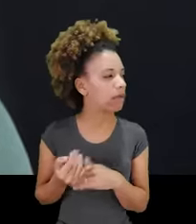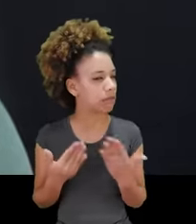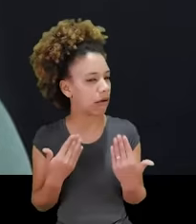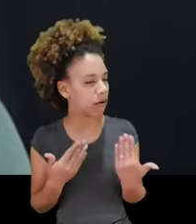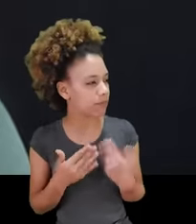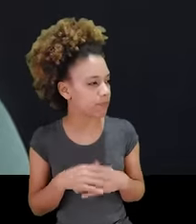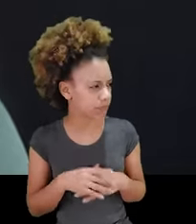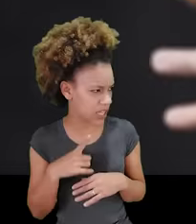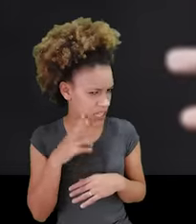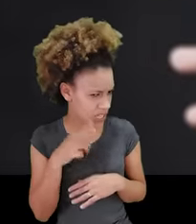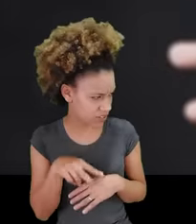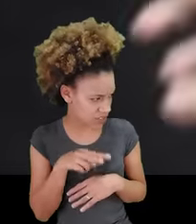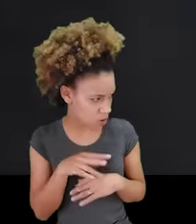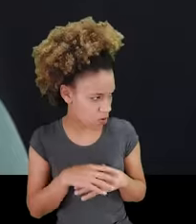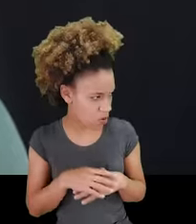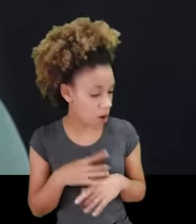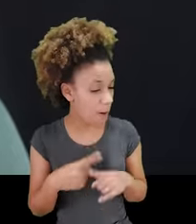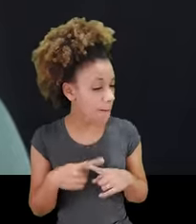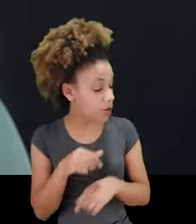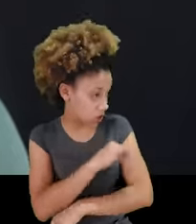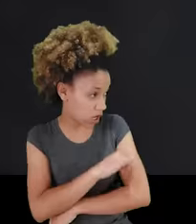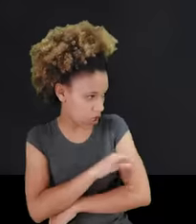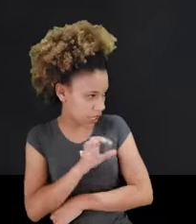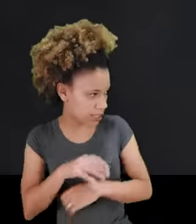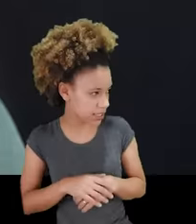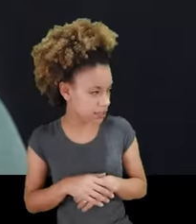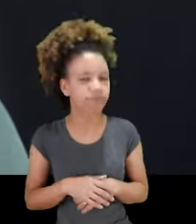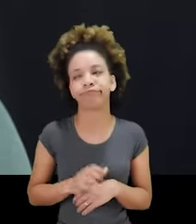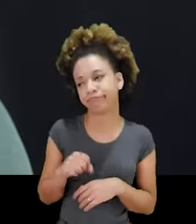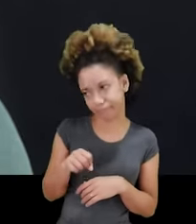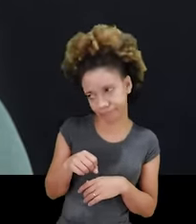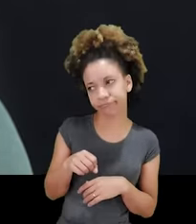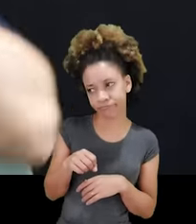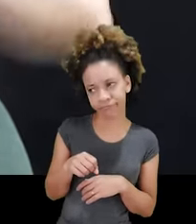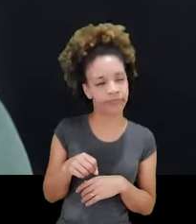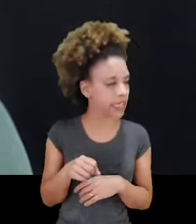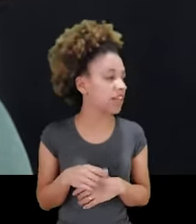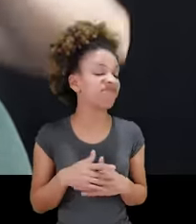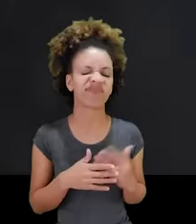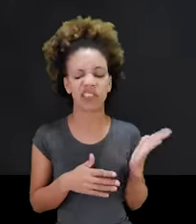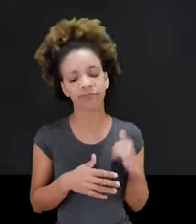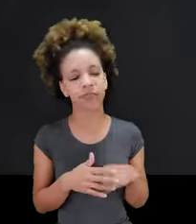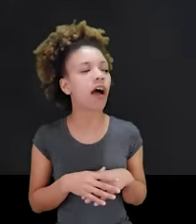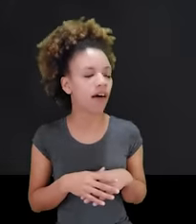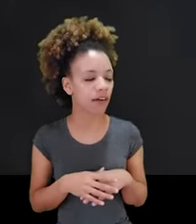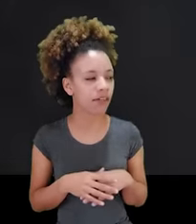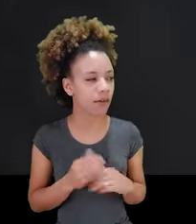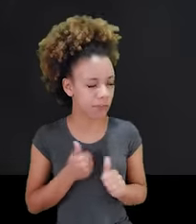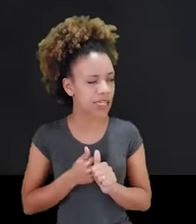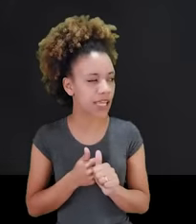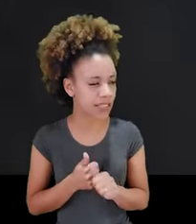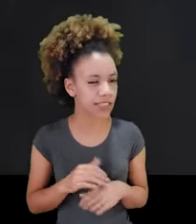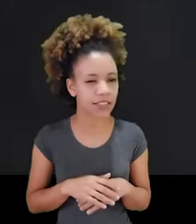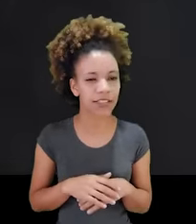coisa. Você tem essa visão? Porque o carioca é assim. O carioca é assim. Muito. Irmão, pega a minha. Essa é a ideia